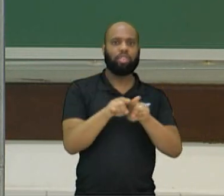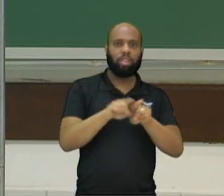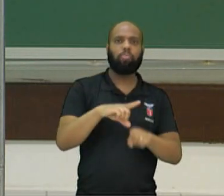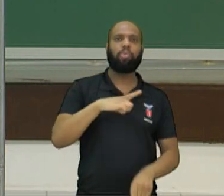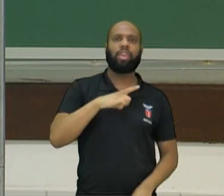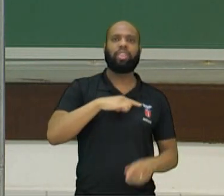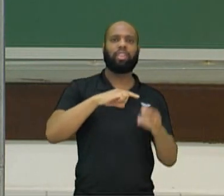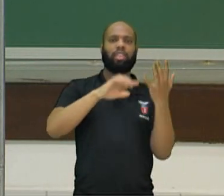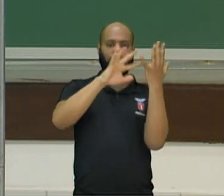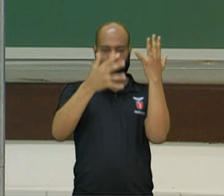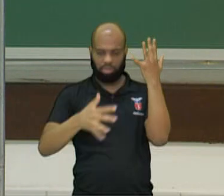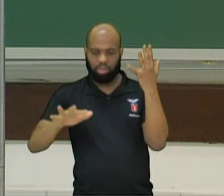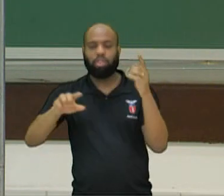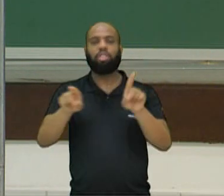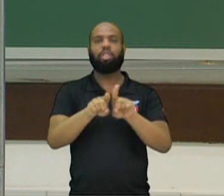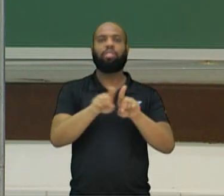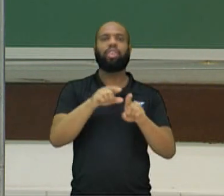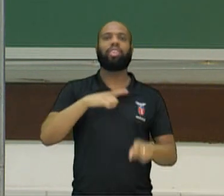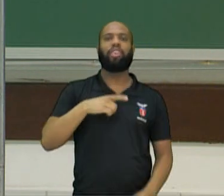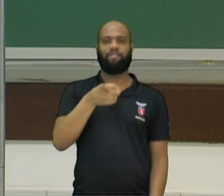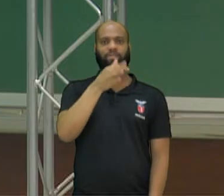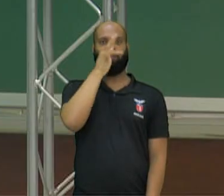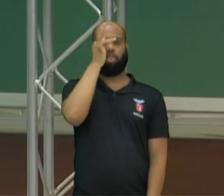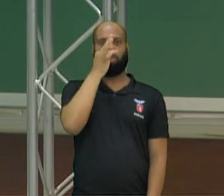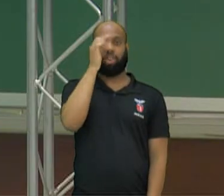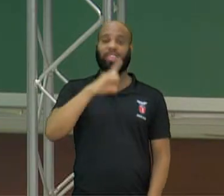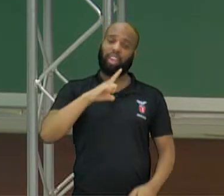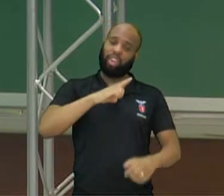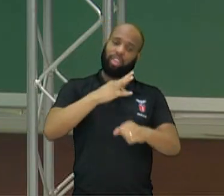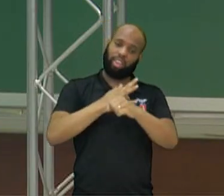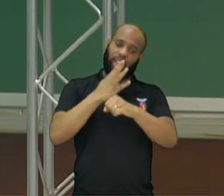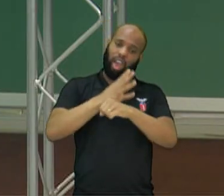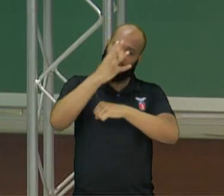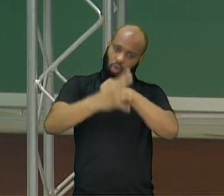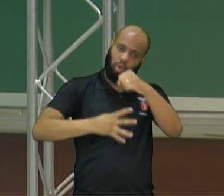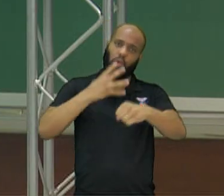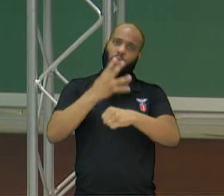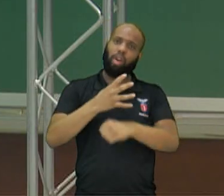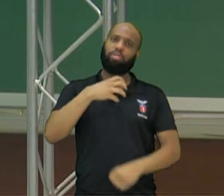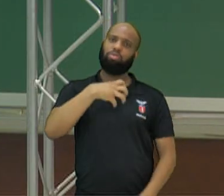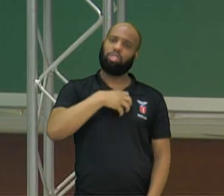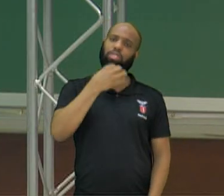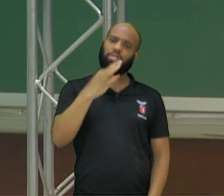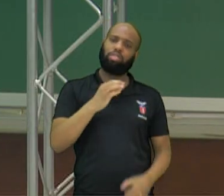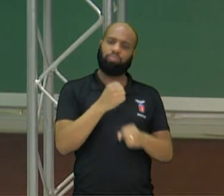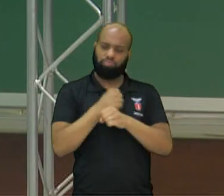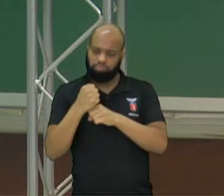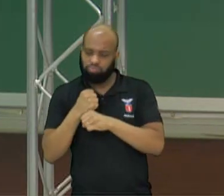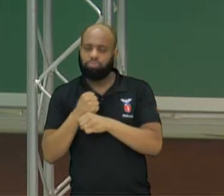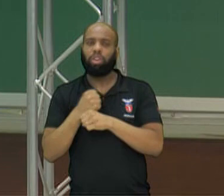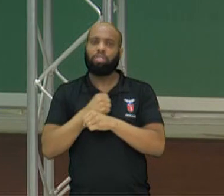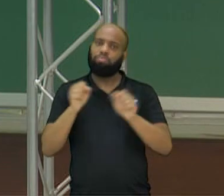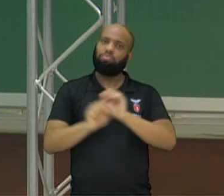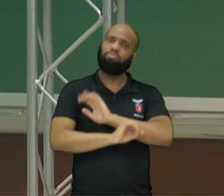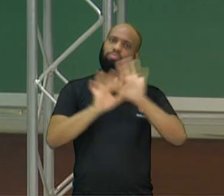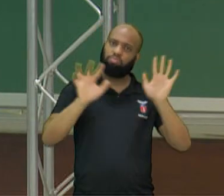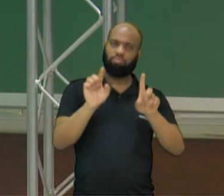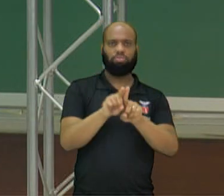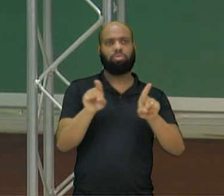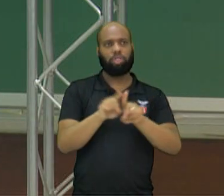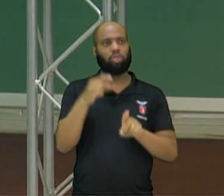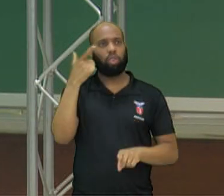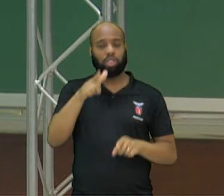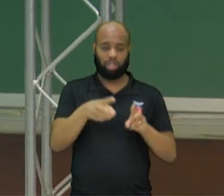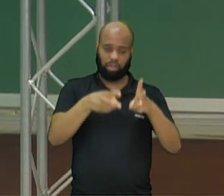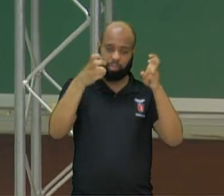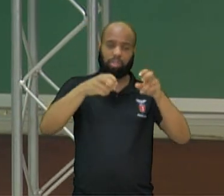um outono, uma primavera, existem as 4 estações do ano ali que já estão se definindo, elas já estão sendo estabelecidas.